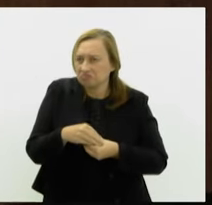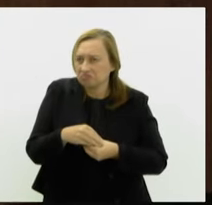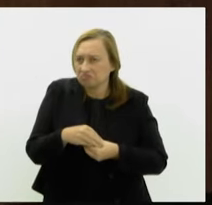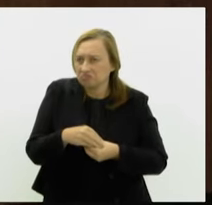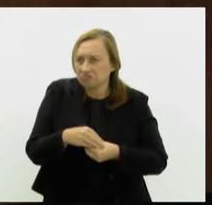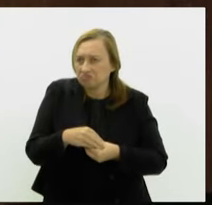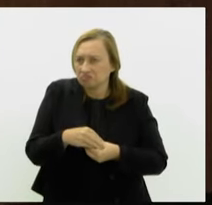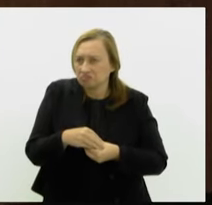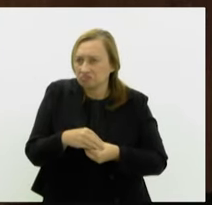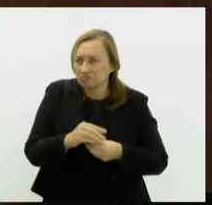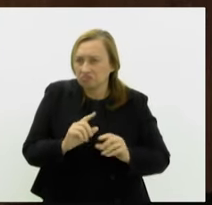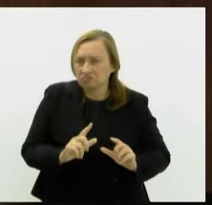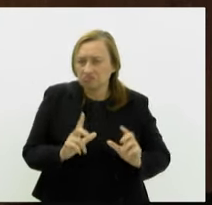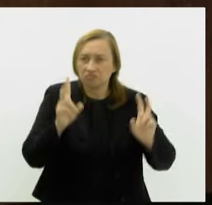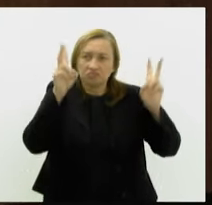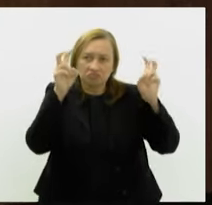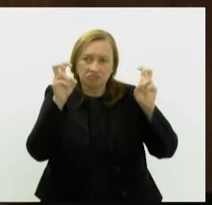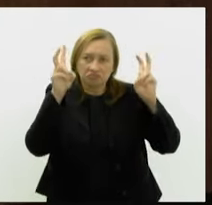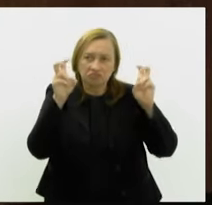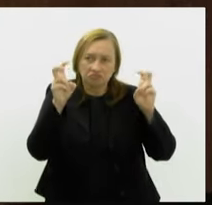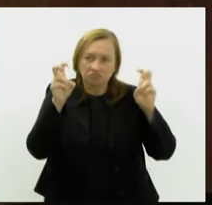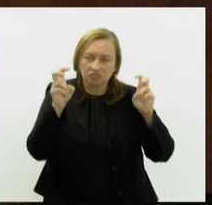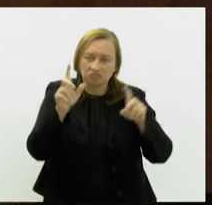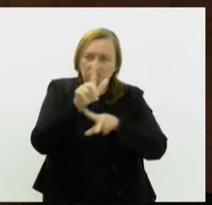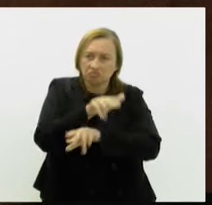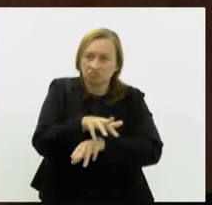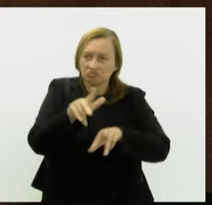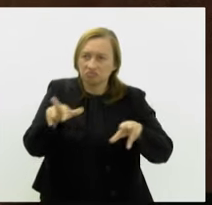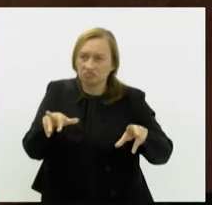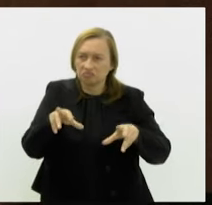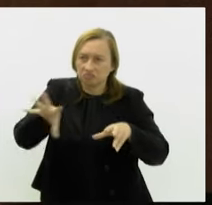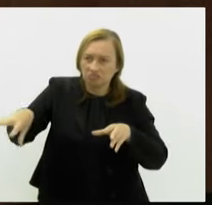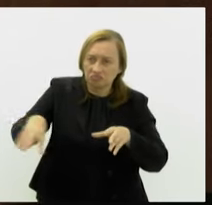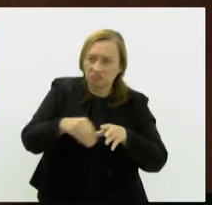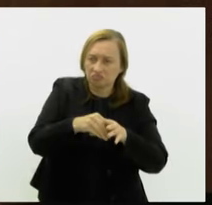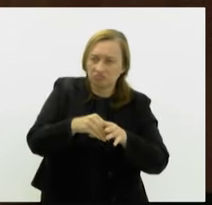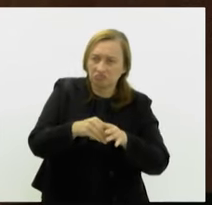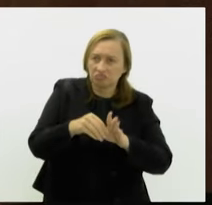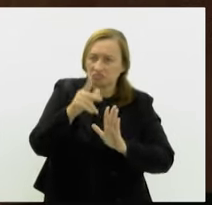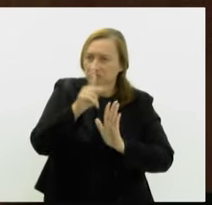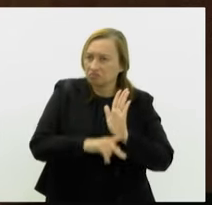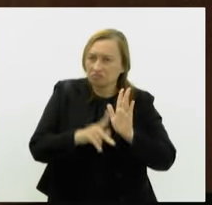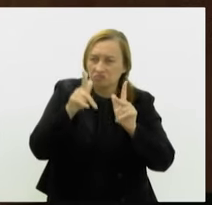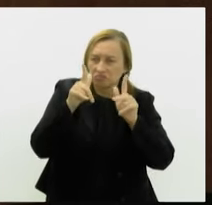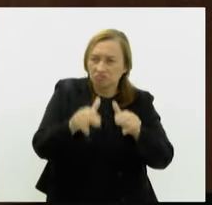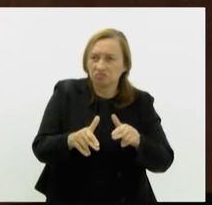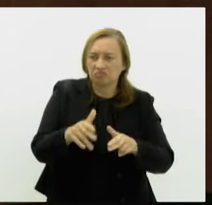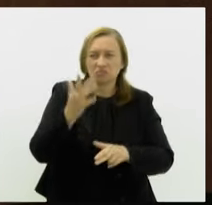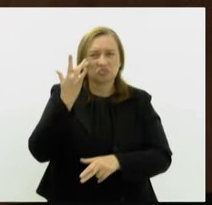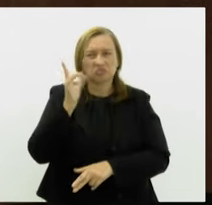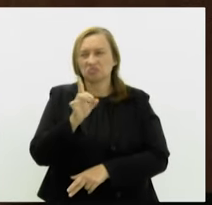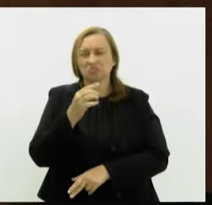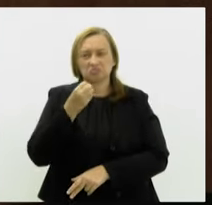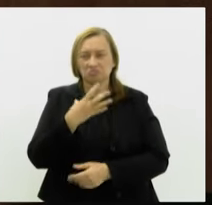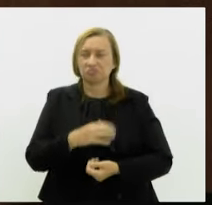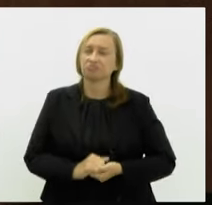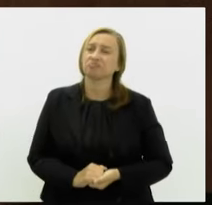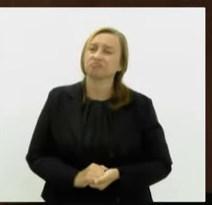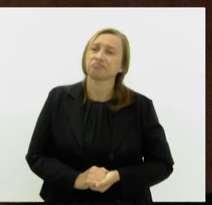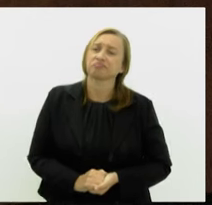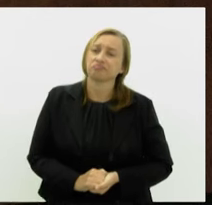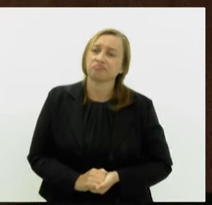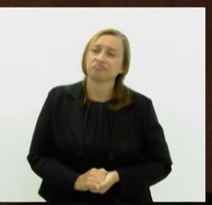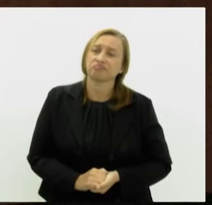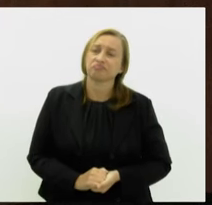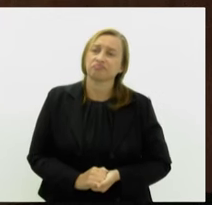de assuntos diferentes no mesmo projeto, que eu acho que não é cabível.